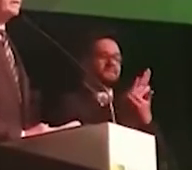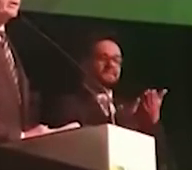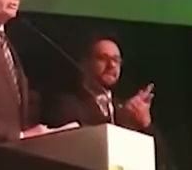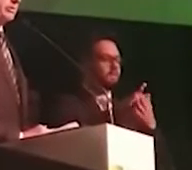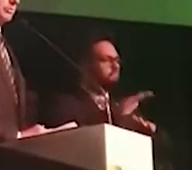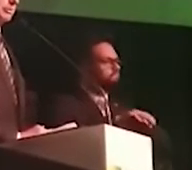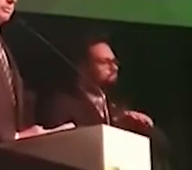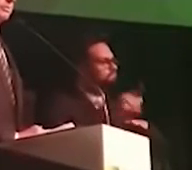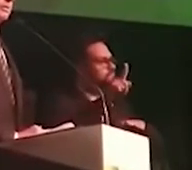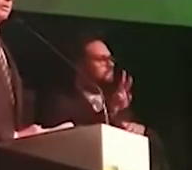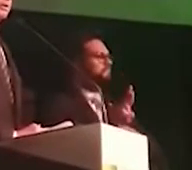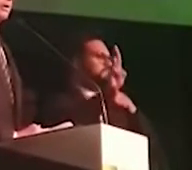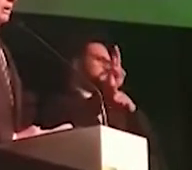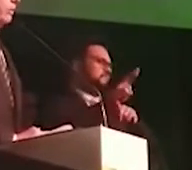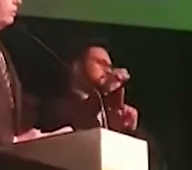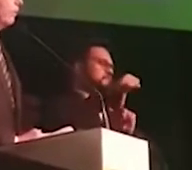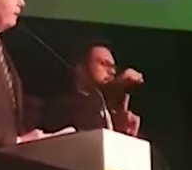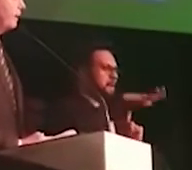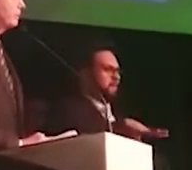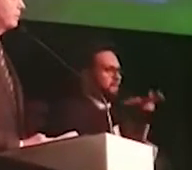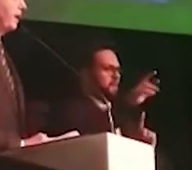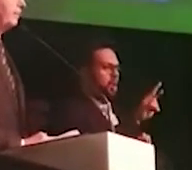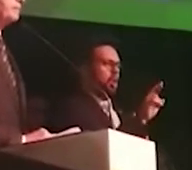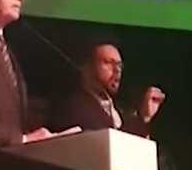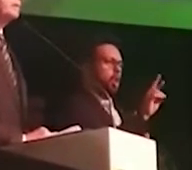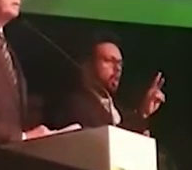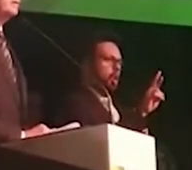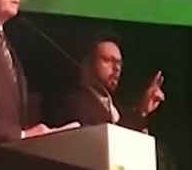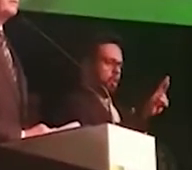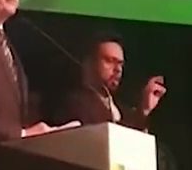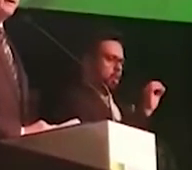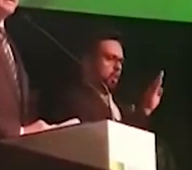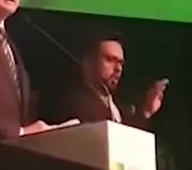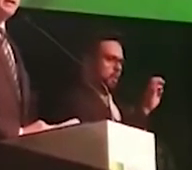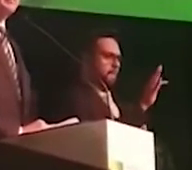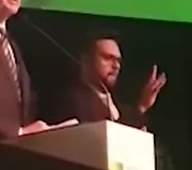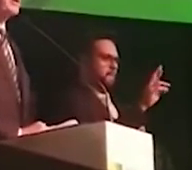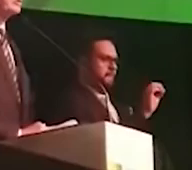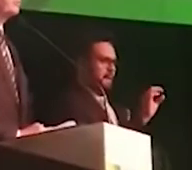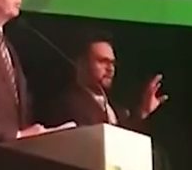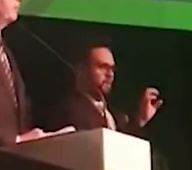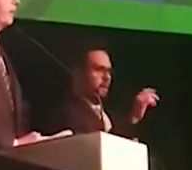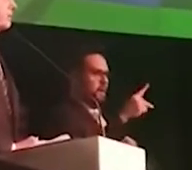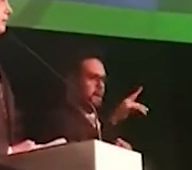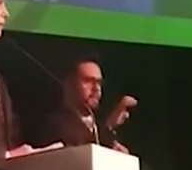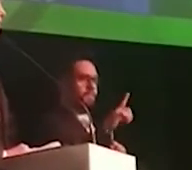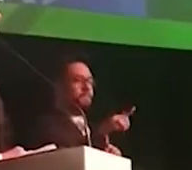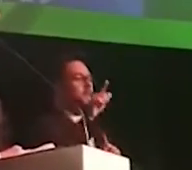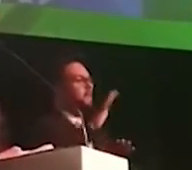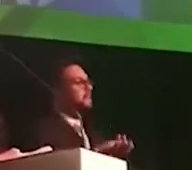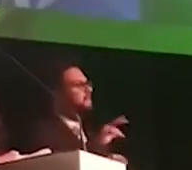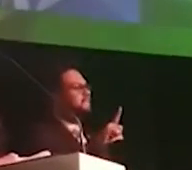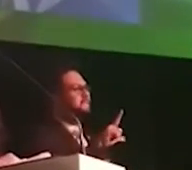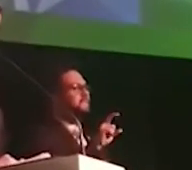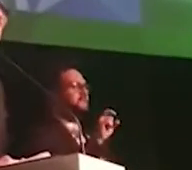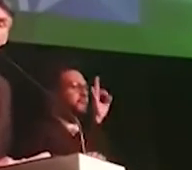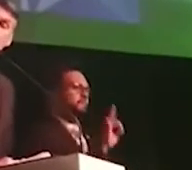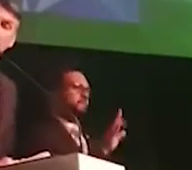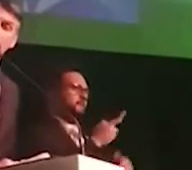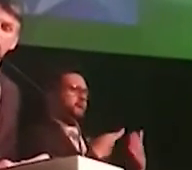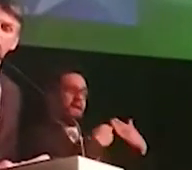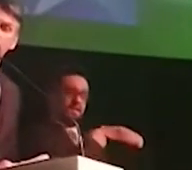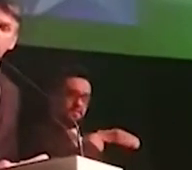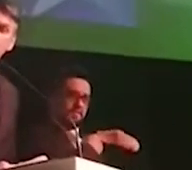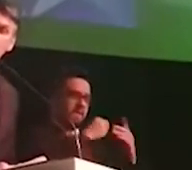Ele é quem entende do assunto. É o Roberto Campos que fala 100% pelo Banco Central. Não sei se o